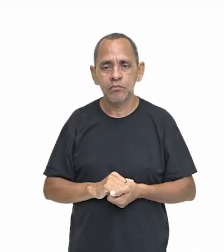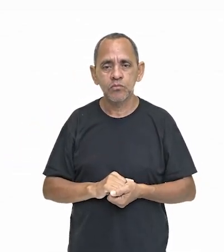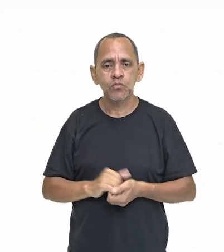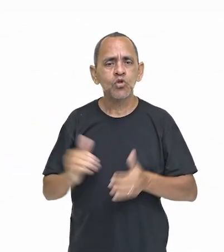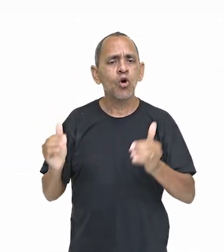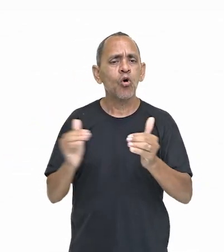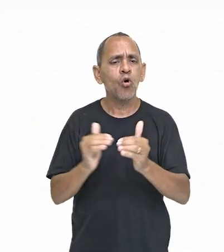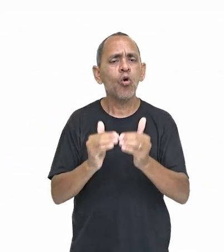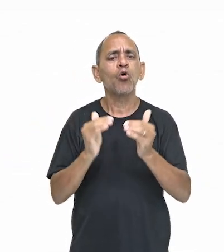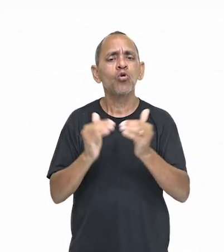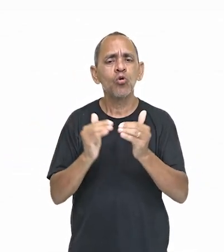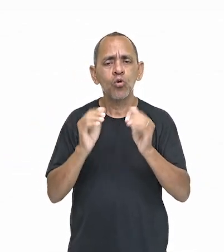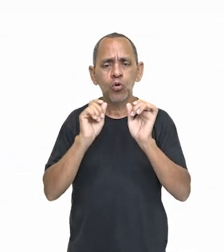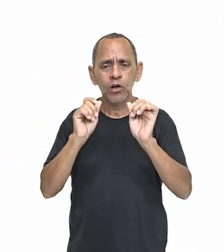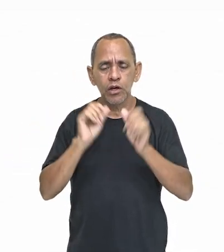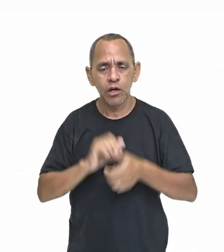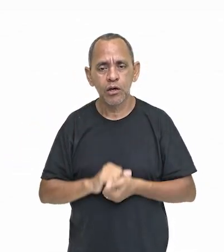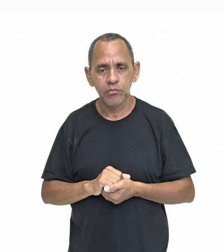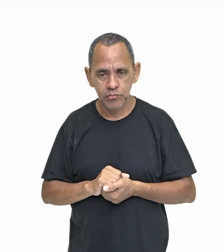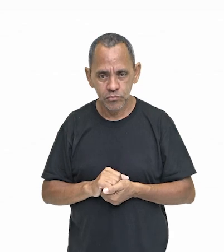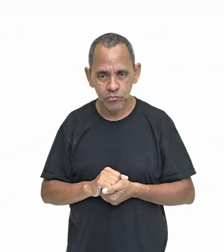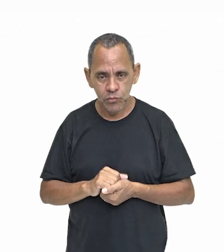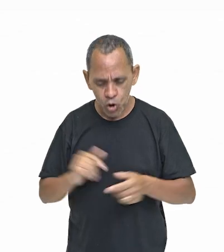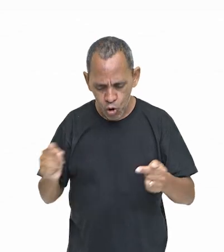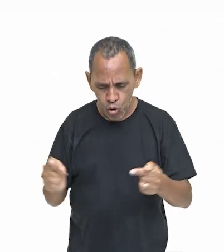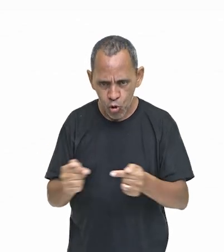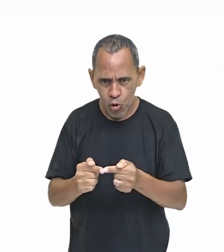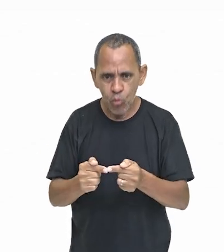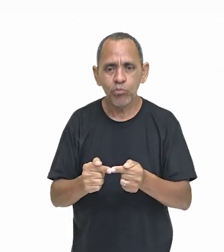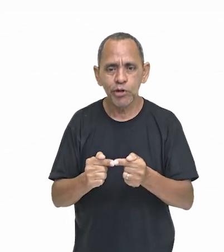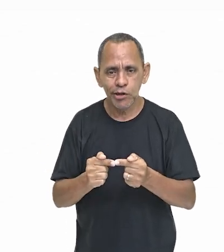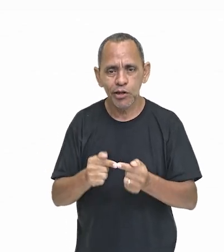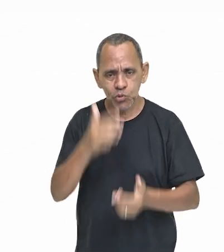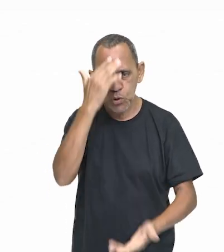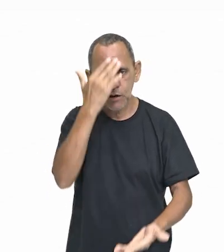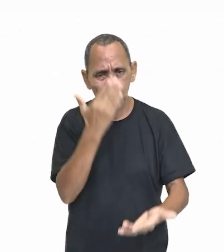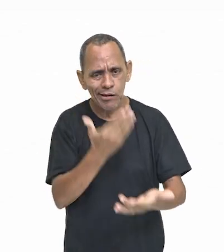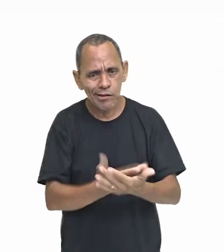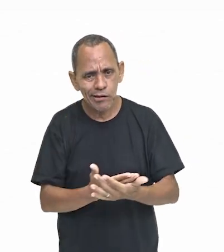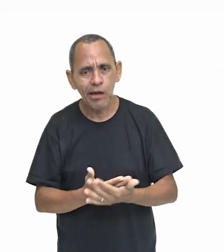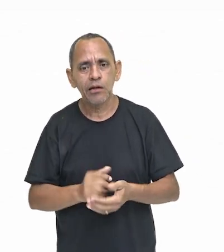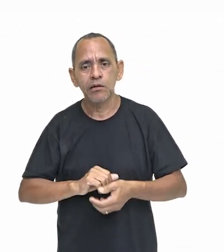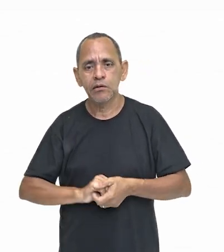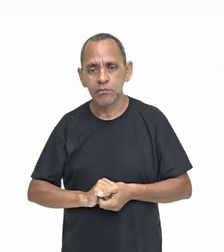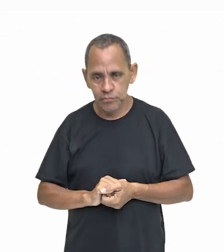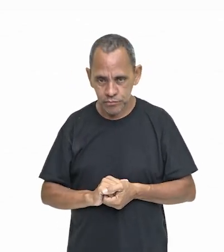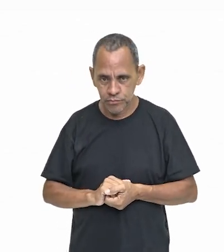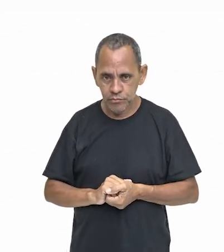cultivamos expressivas crenças em seres sobrenaturais, que são os chamados